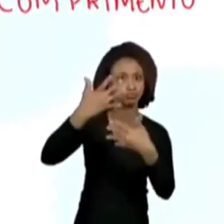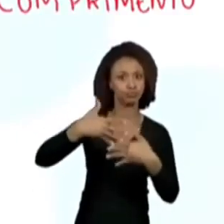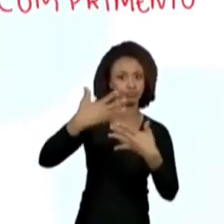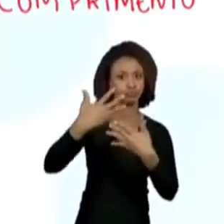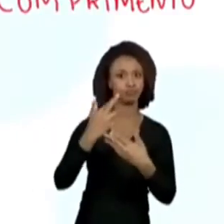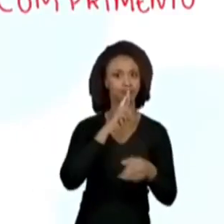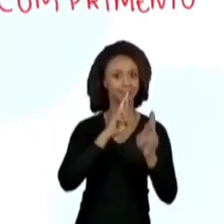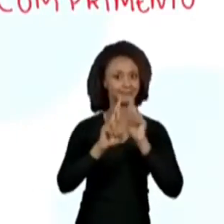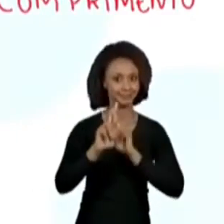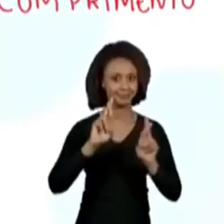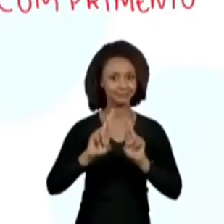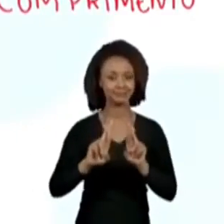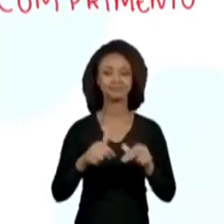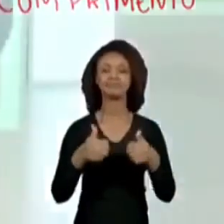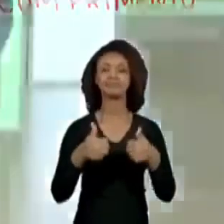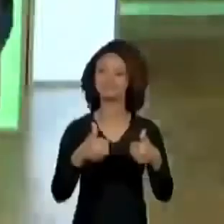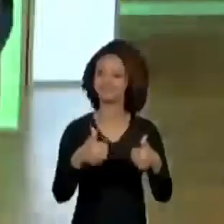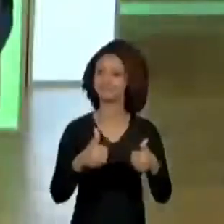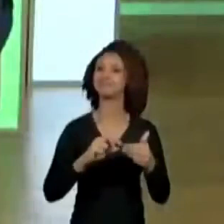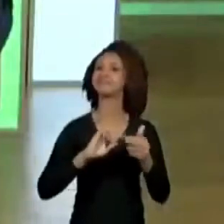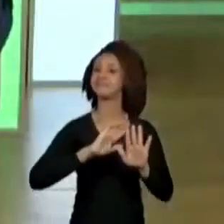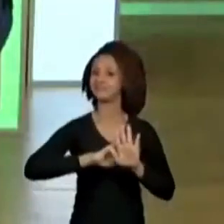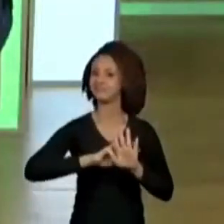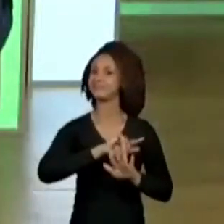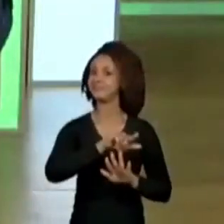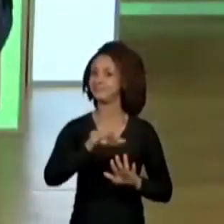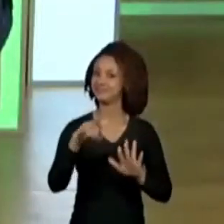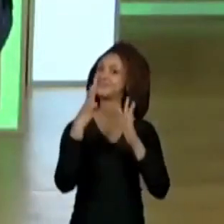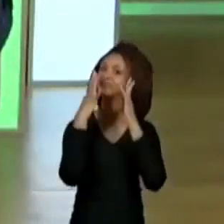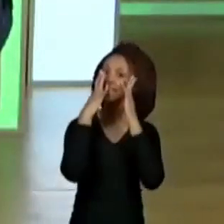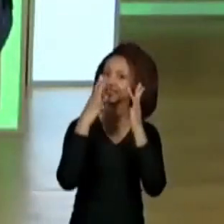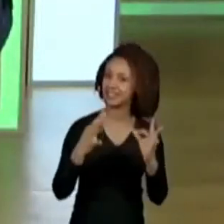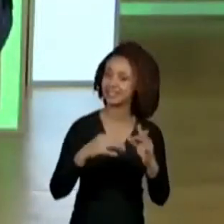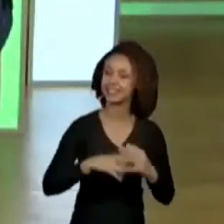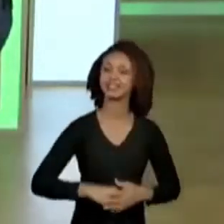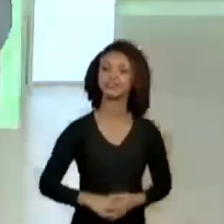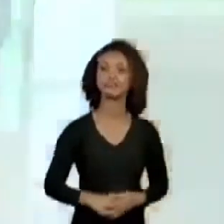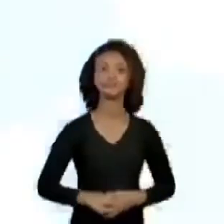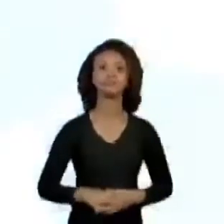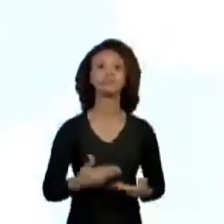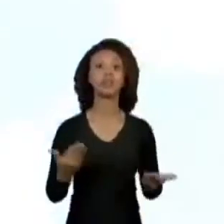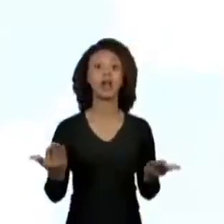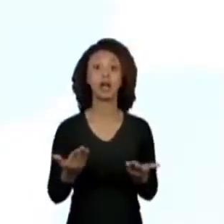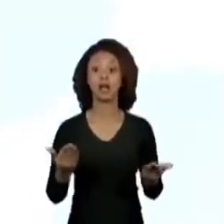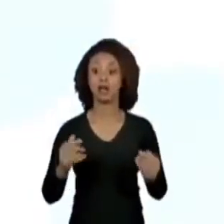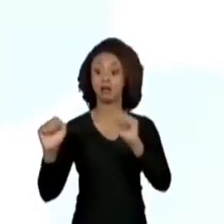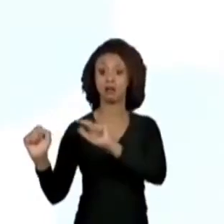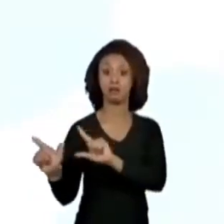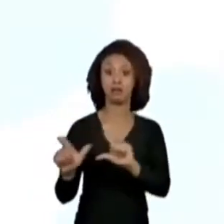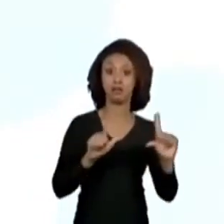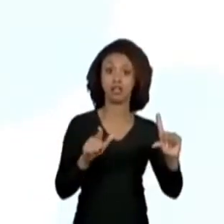estão prestando atenção. Vamos lá. Aí a gente teve uma segunda imagem.